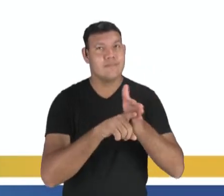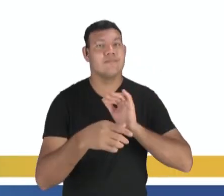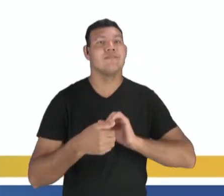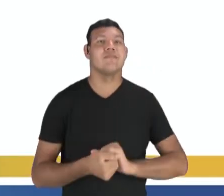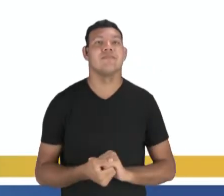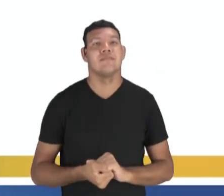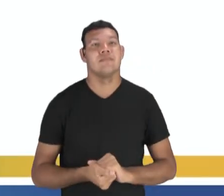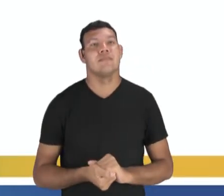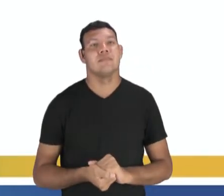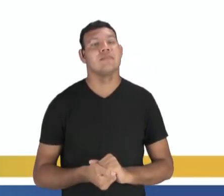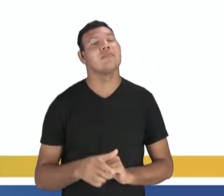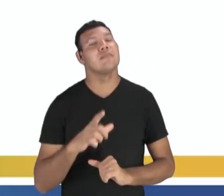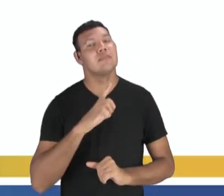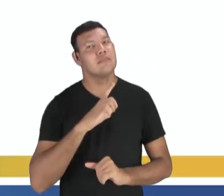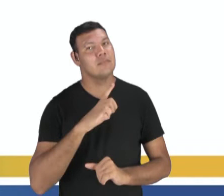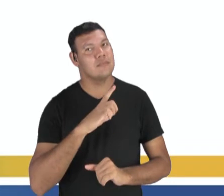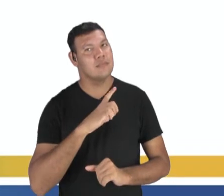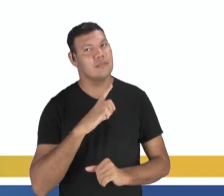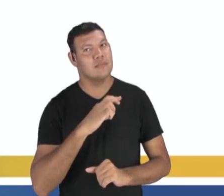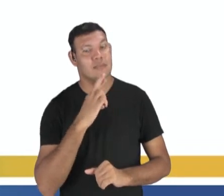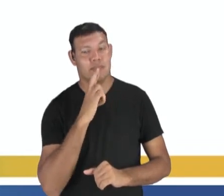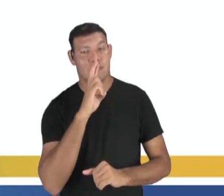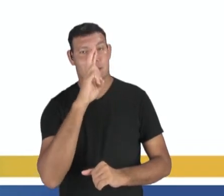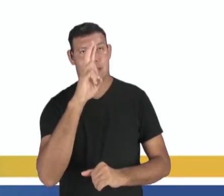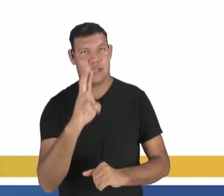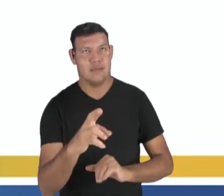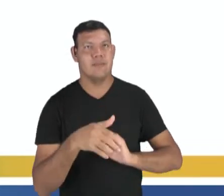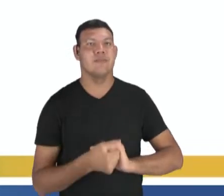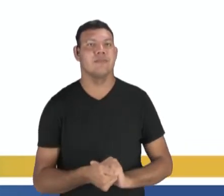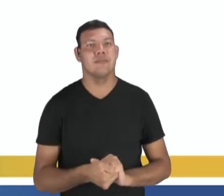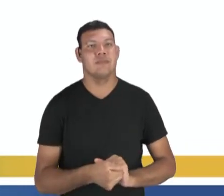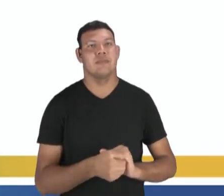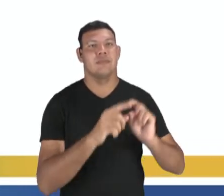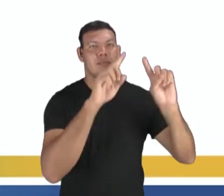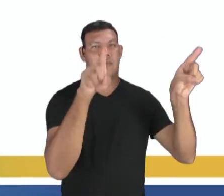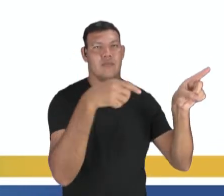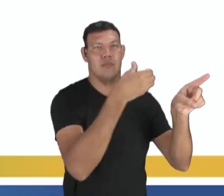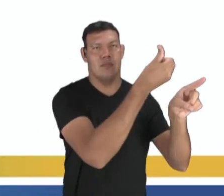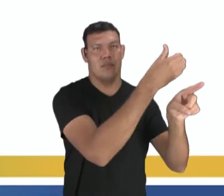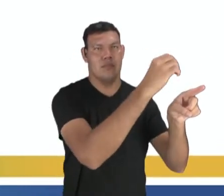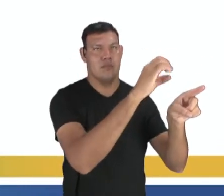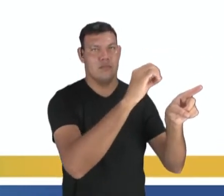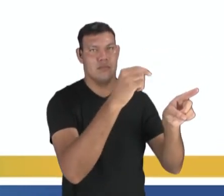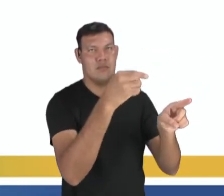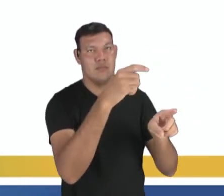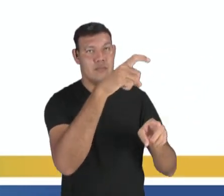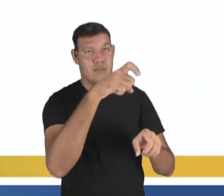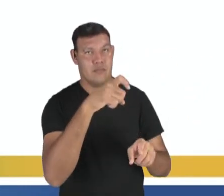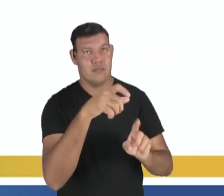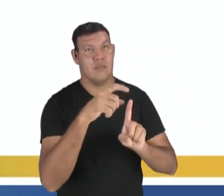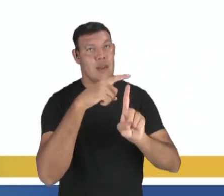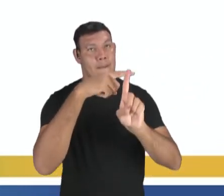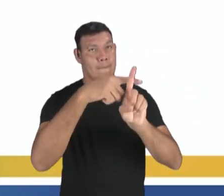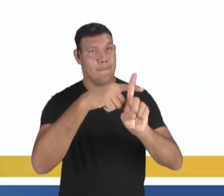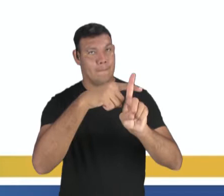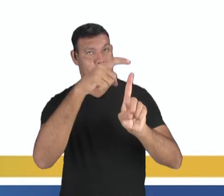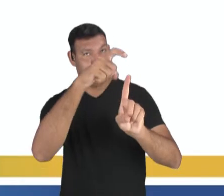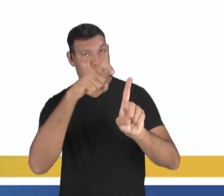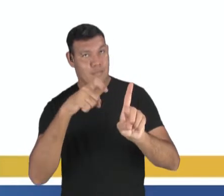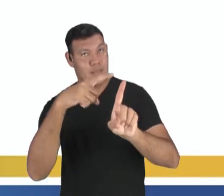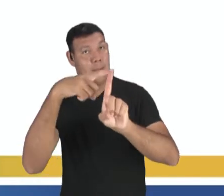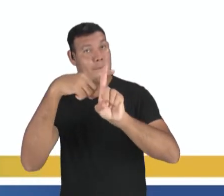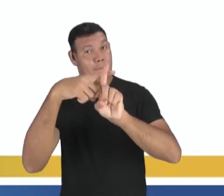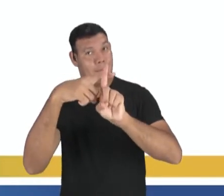1.200 temos que a soma será 600 - x +